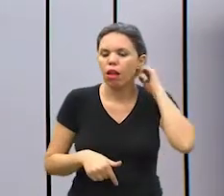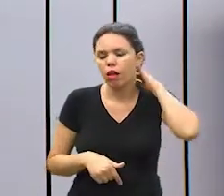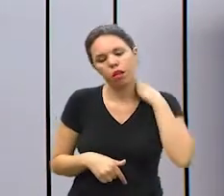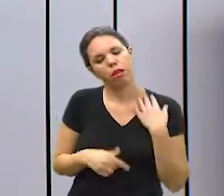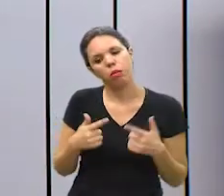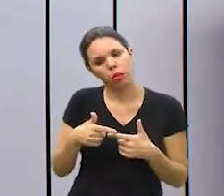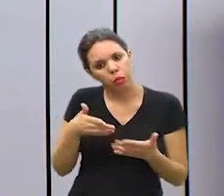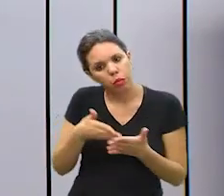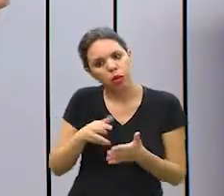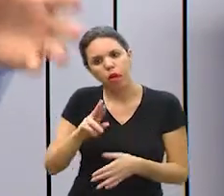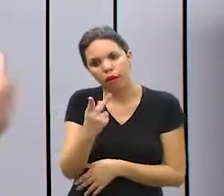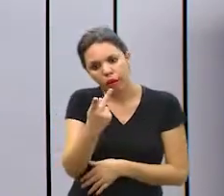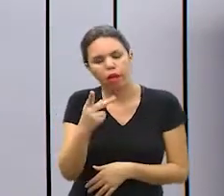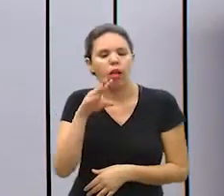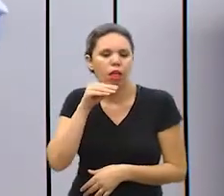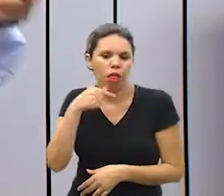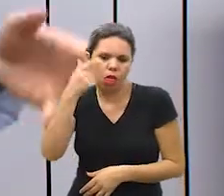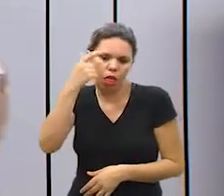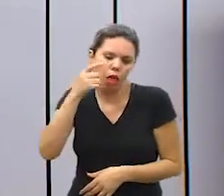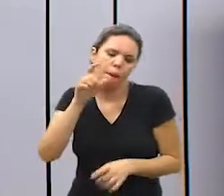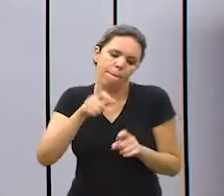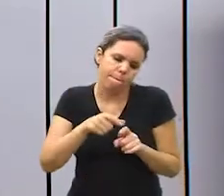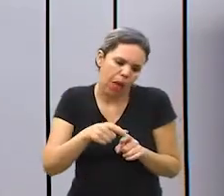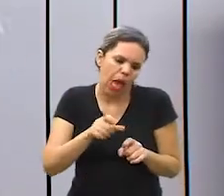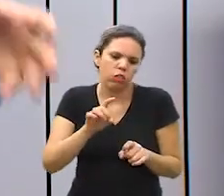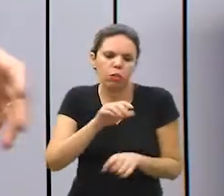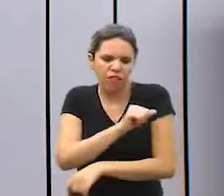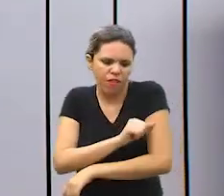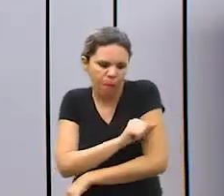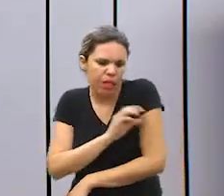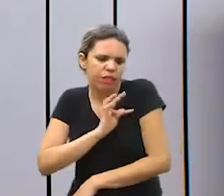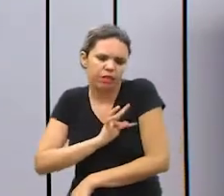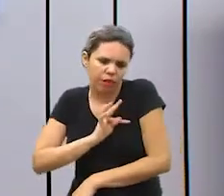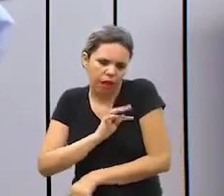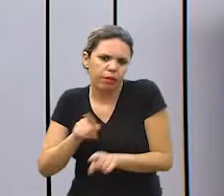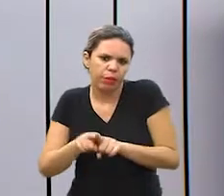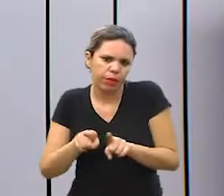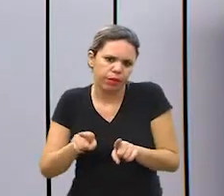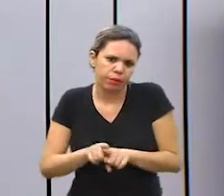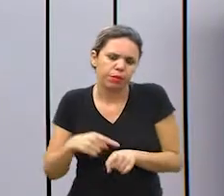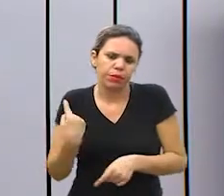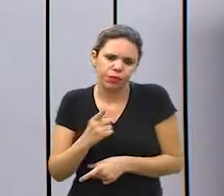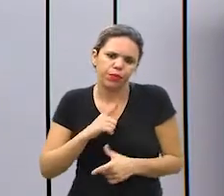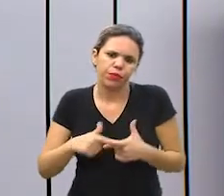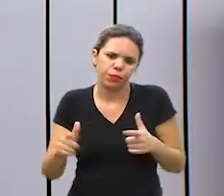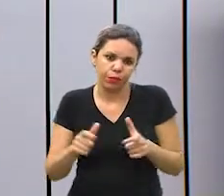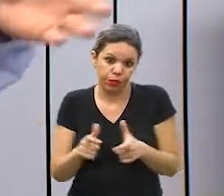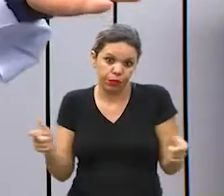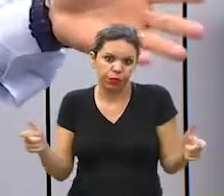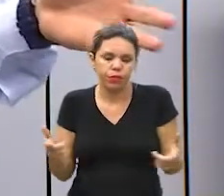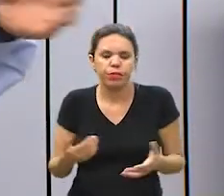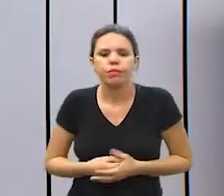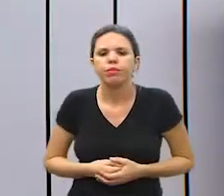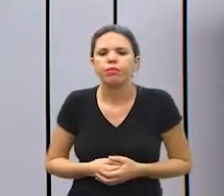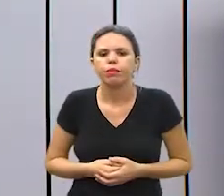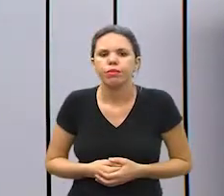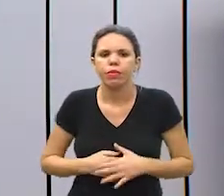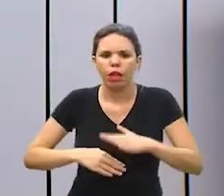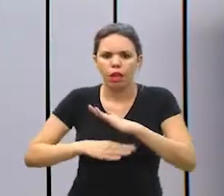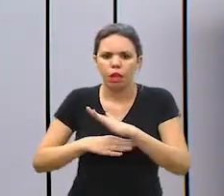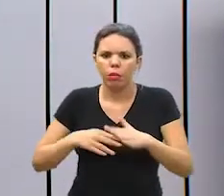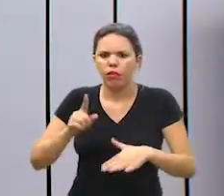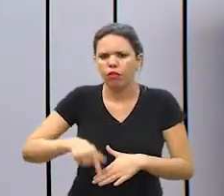é o RH. Não só médico, como enfermeiro, técnico de enfermagem, enfim. Nós temos um problema grande. A Câmara